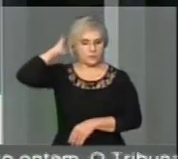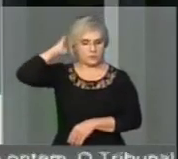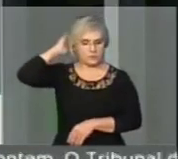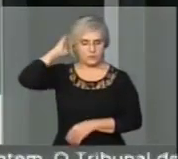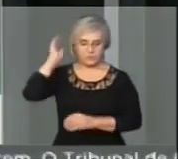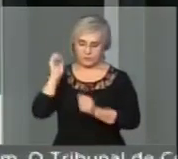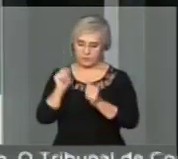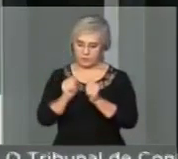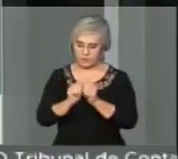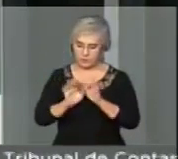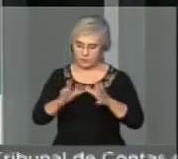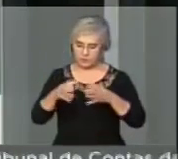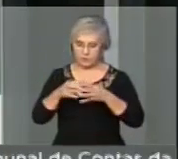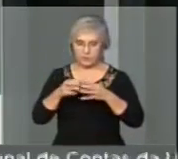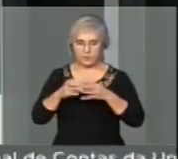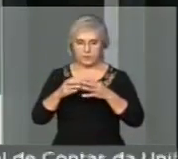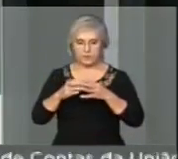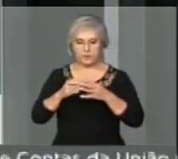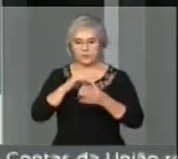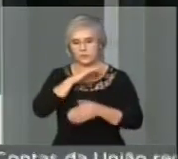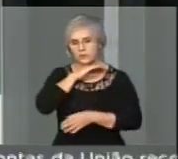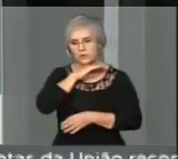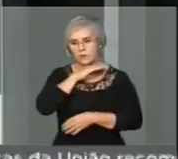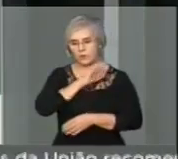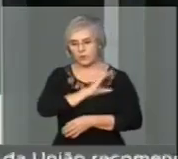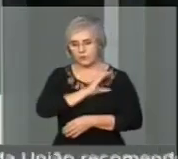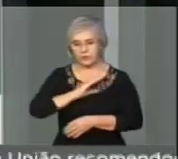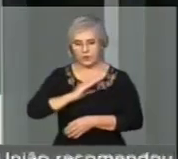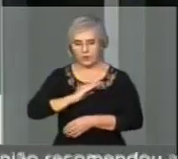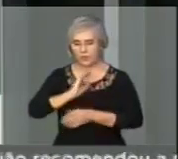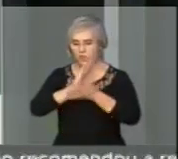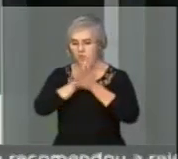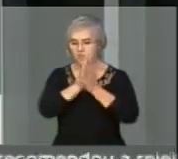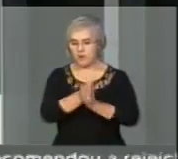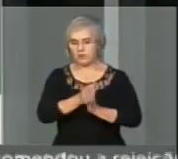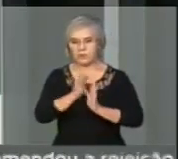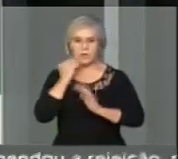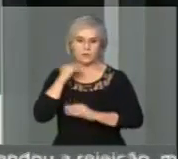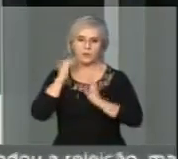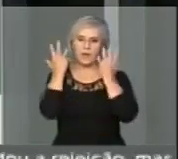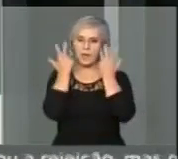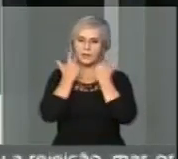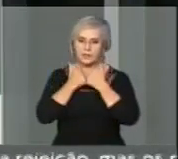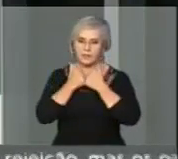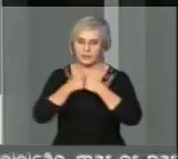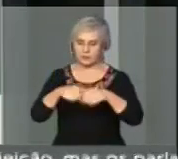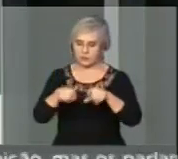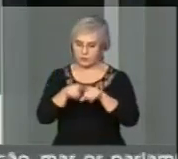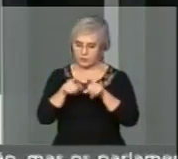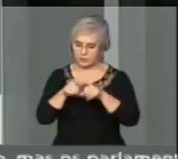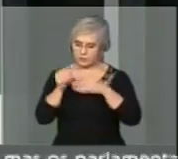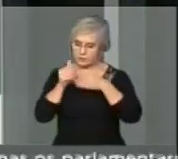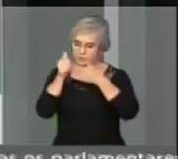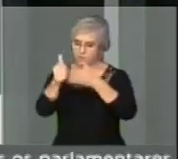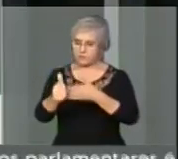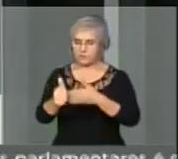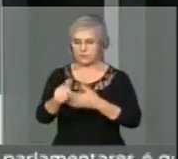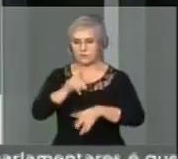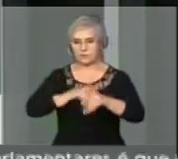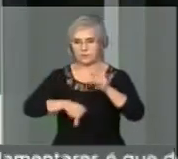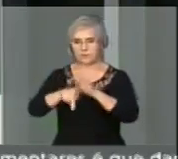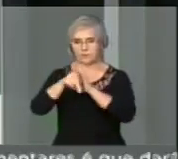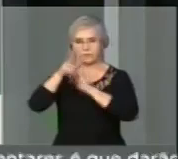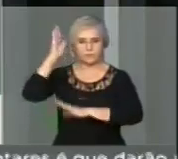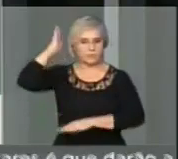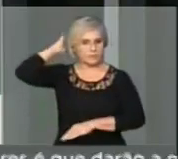comissão dos maus tratos os animais da nossa CPI levando para a as pessoas do Pará a